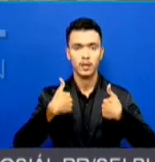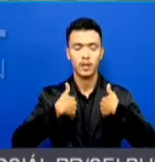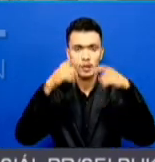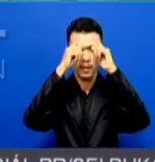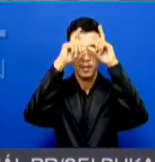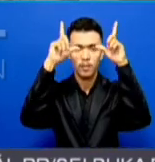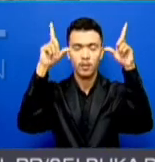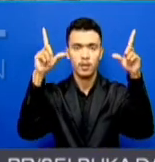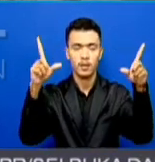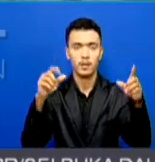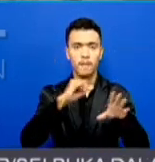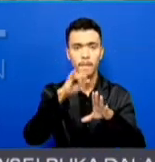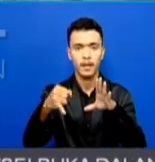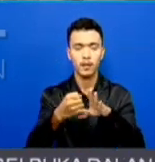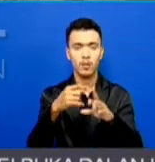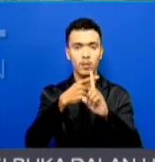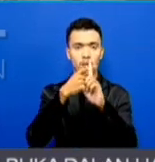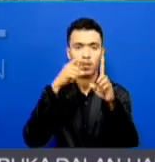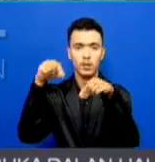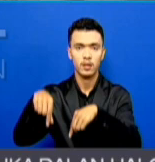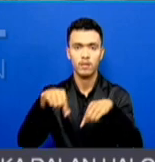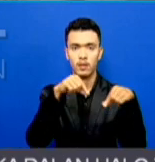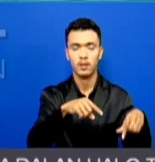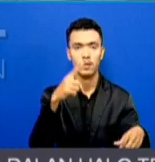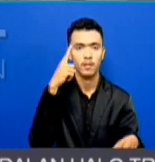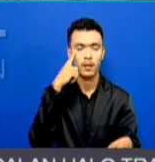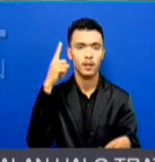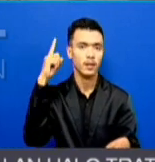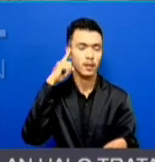e Timor-Leste, composto russi deficiência matan,